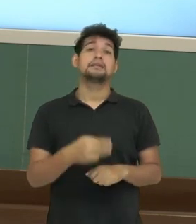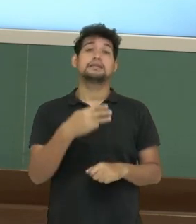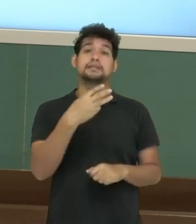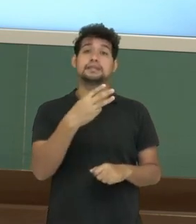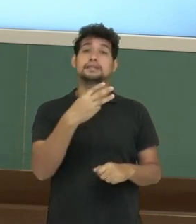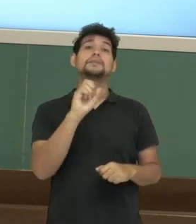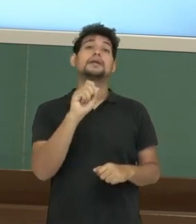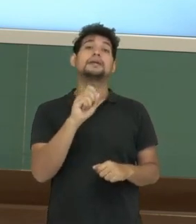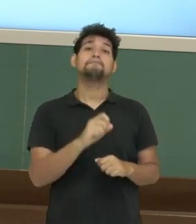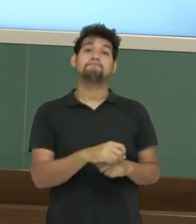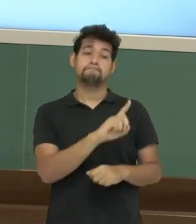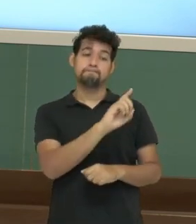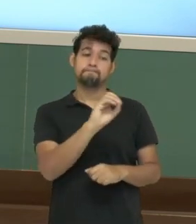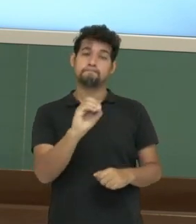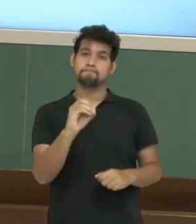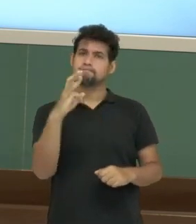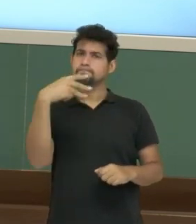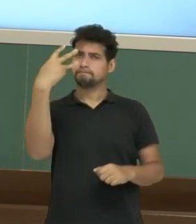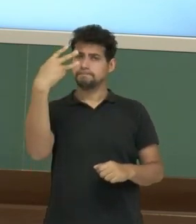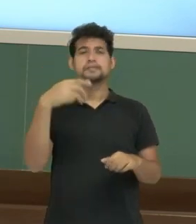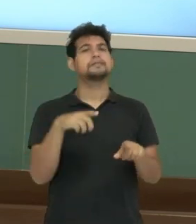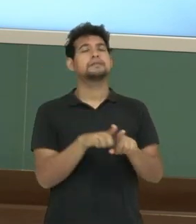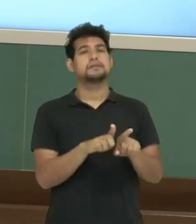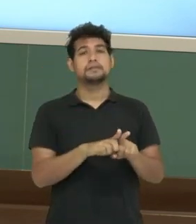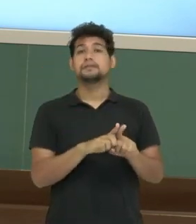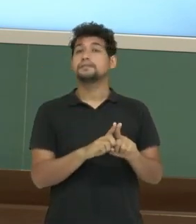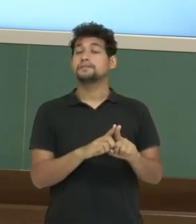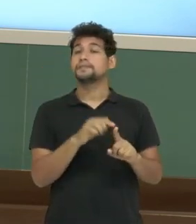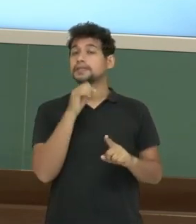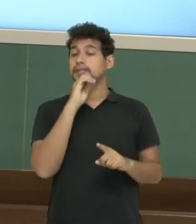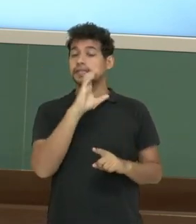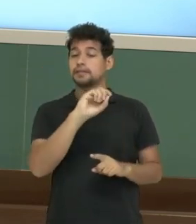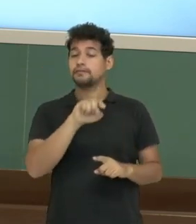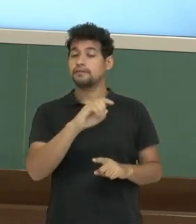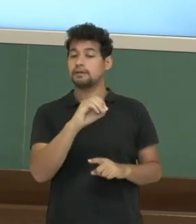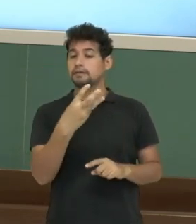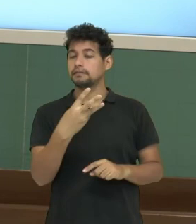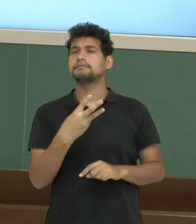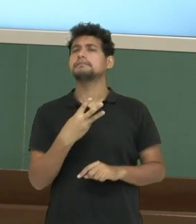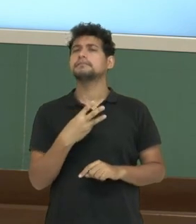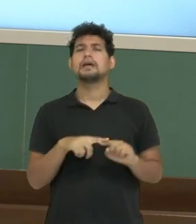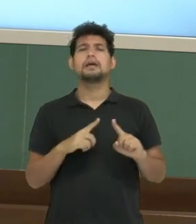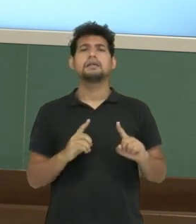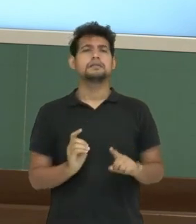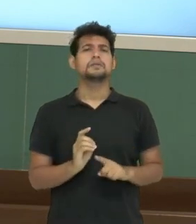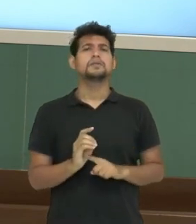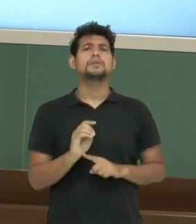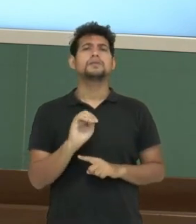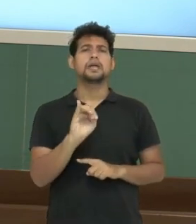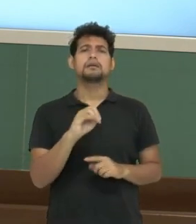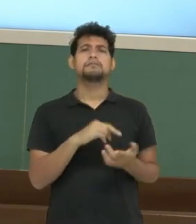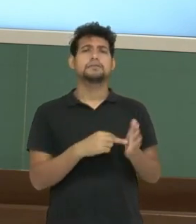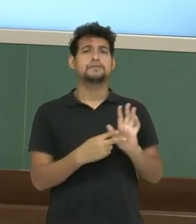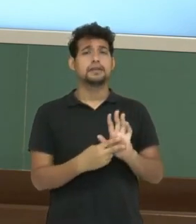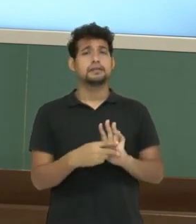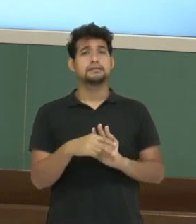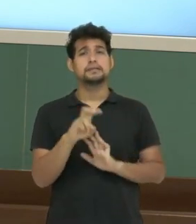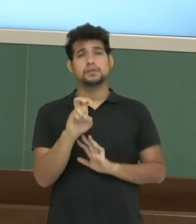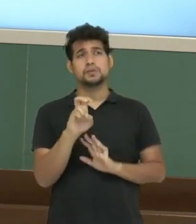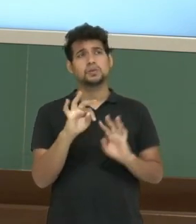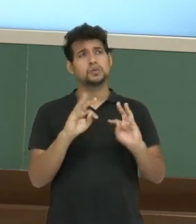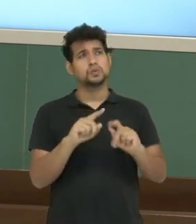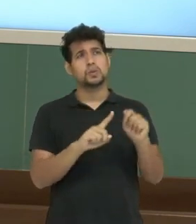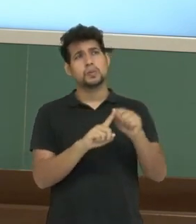100, ou seja, 3 dividido por 100, 0,03. E o tempo, 5, porque está tudo em meses,